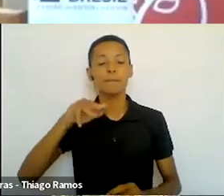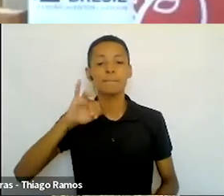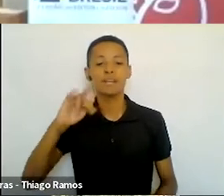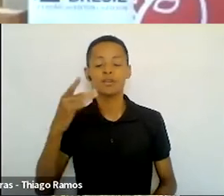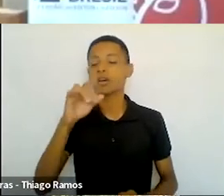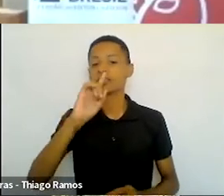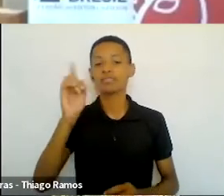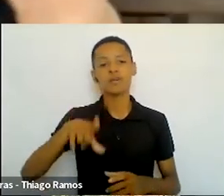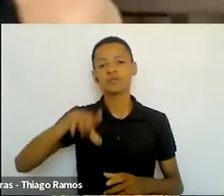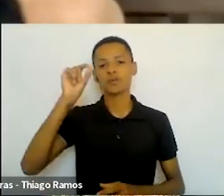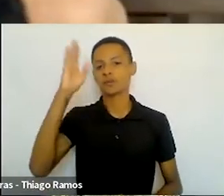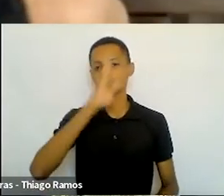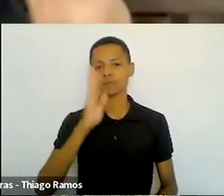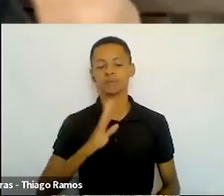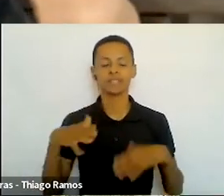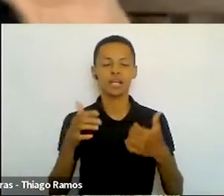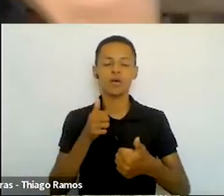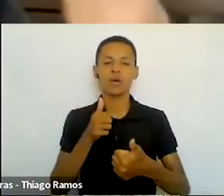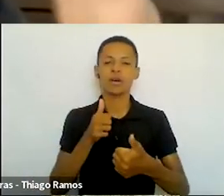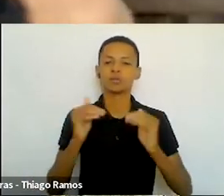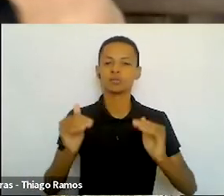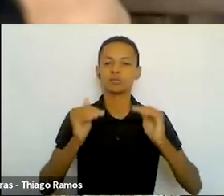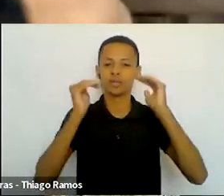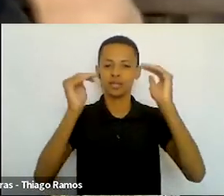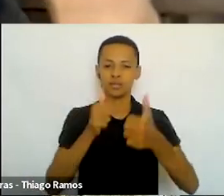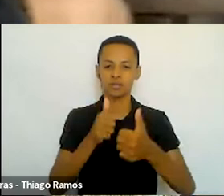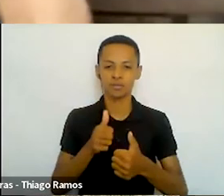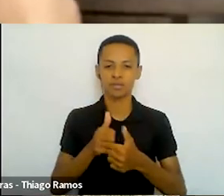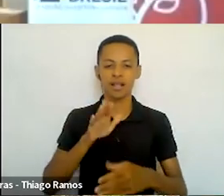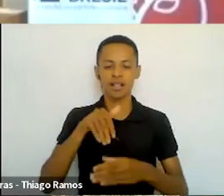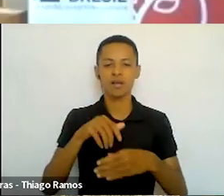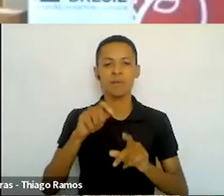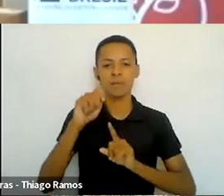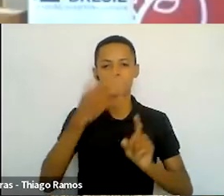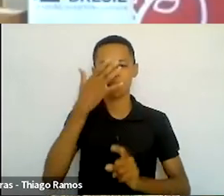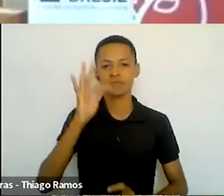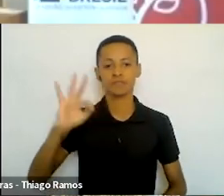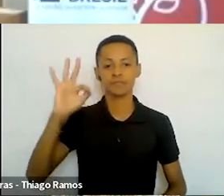O dado do Tribunal Superior Eleitoral aqui, de fevereiro, diz que só